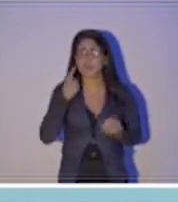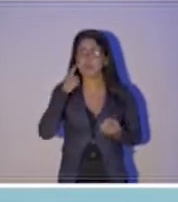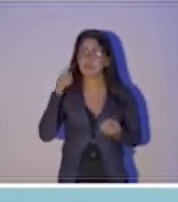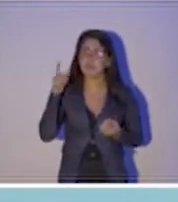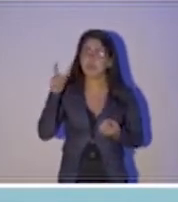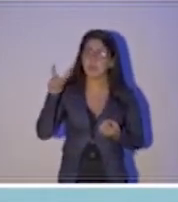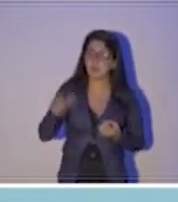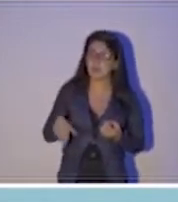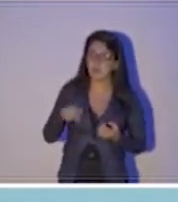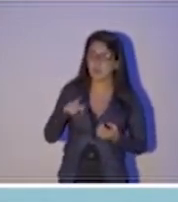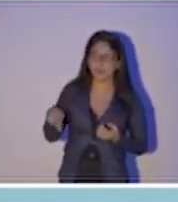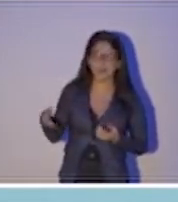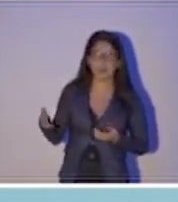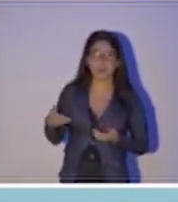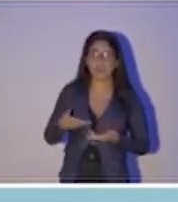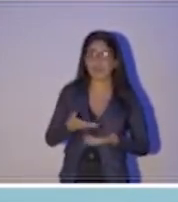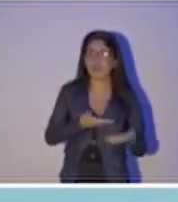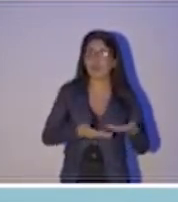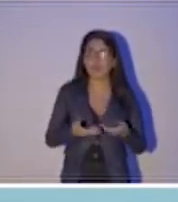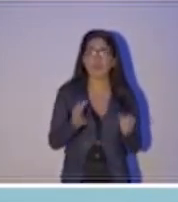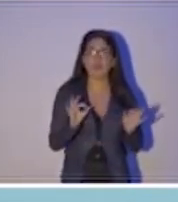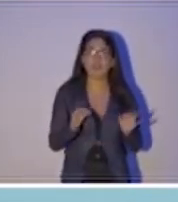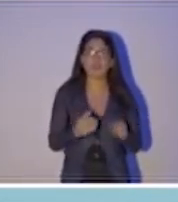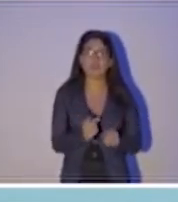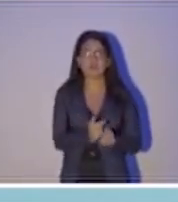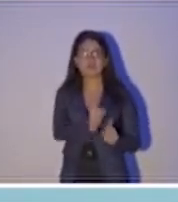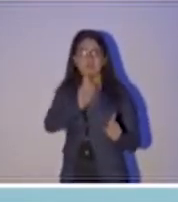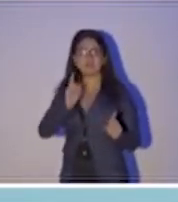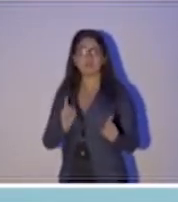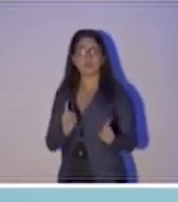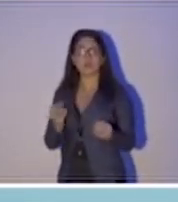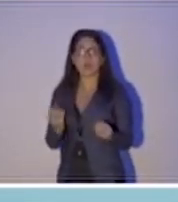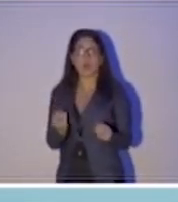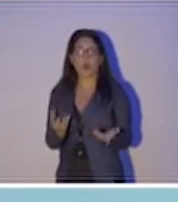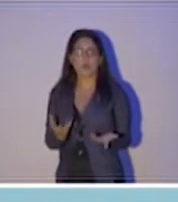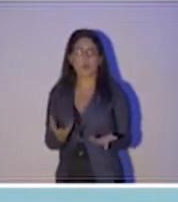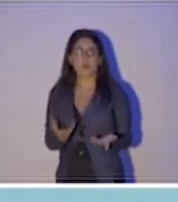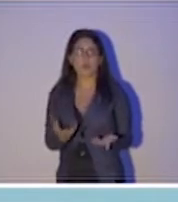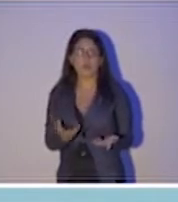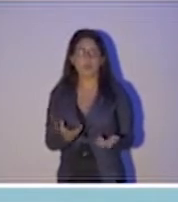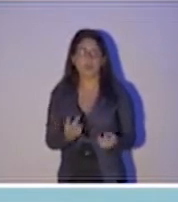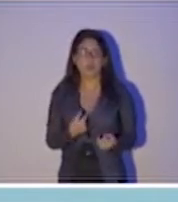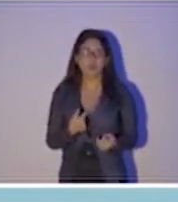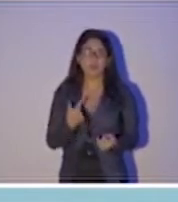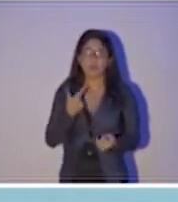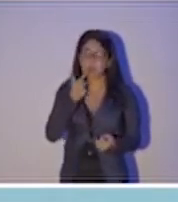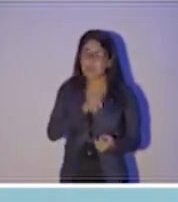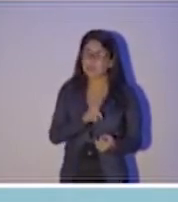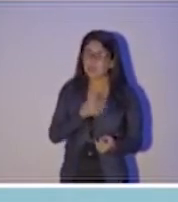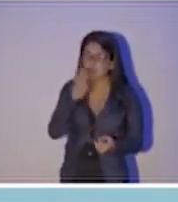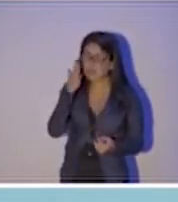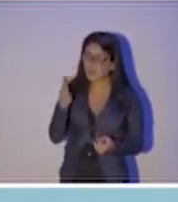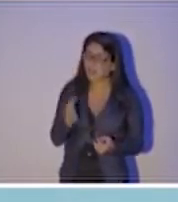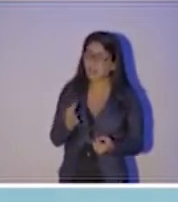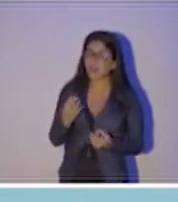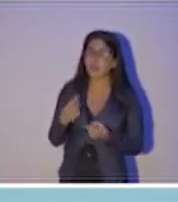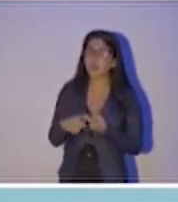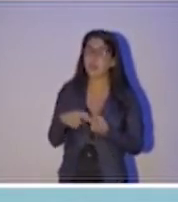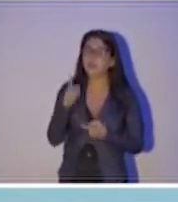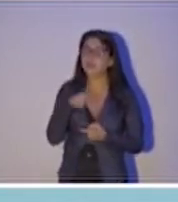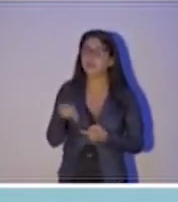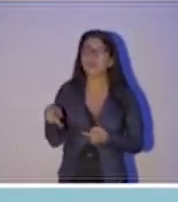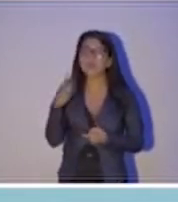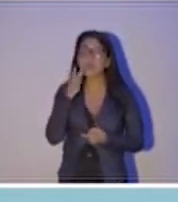que não interaja com seus estudantes. Eu não consigo conceber um educador que não saiba